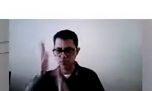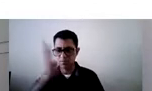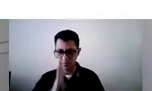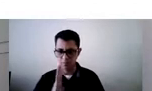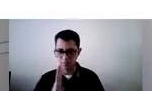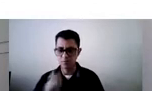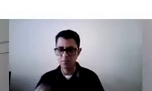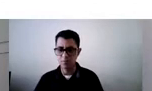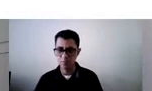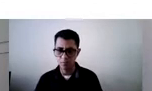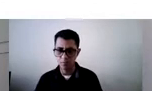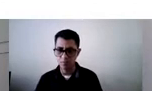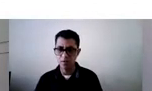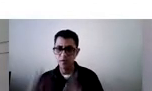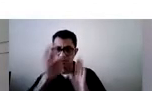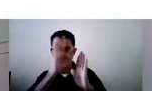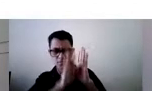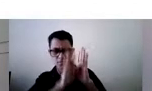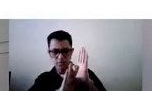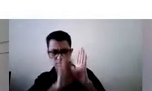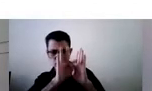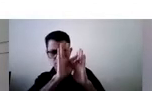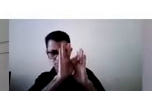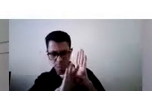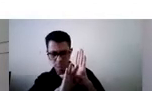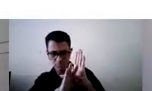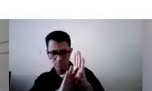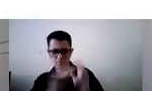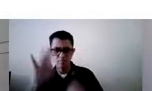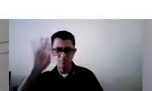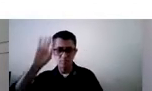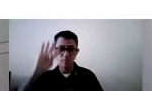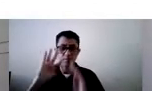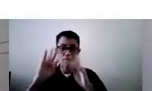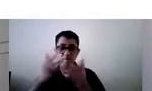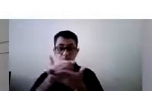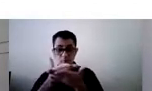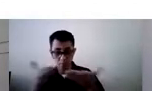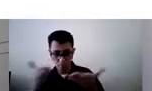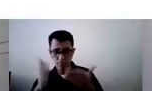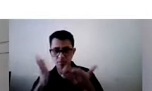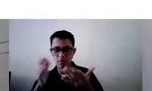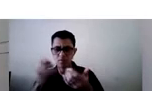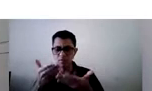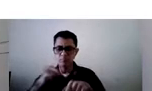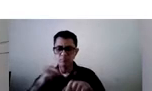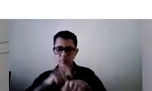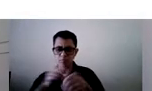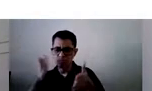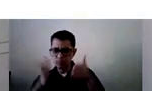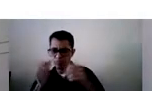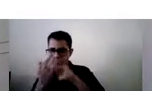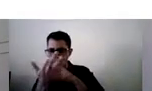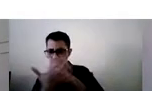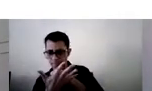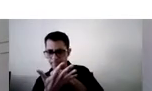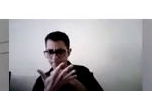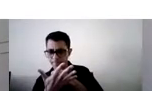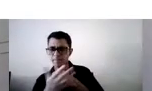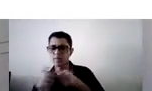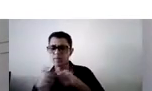Sinais. Esse texto, eu acho que fica assim como uma reflexão para todos nós. Como eu falei, estamos num momento de pandemia,